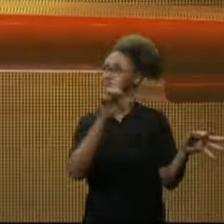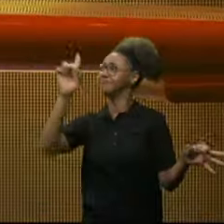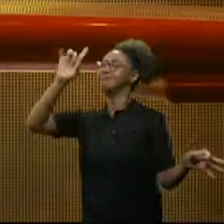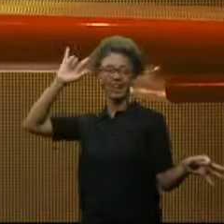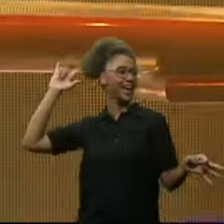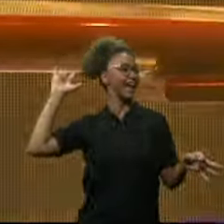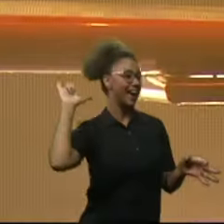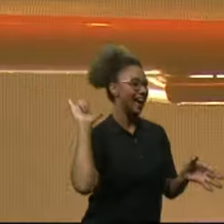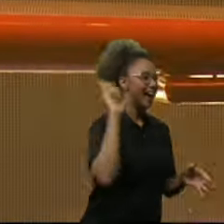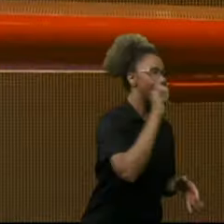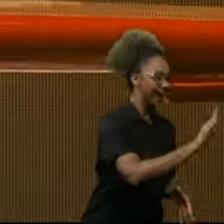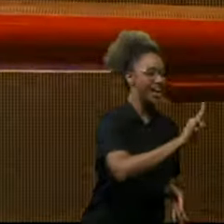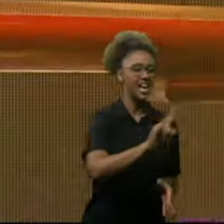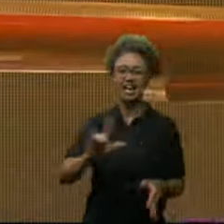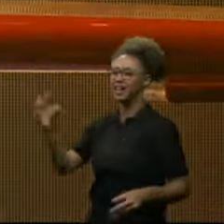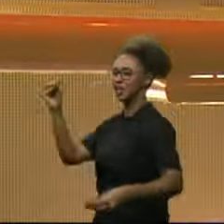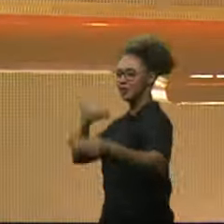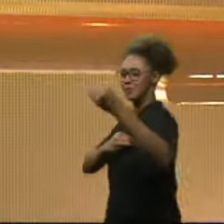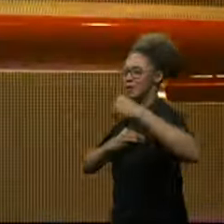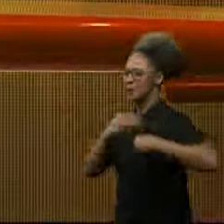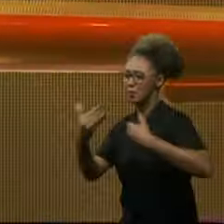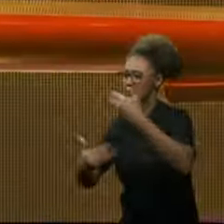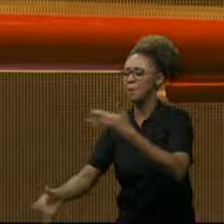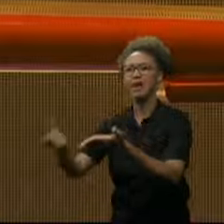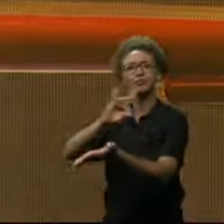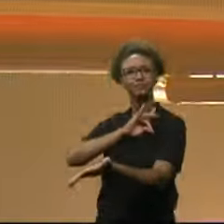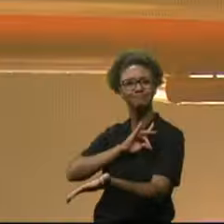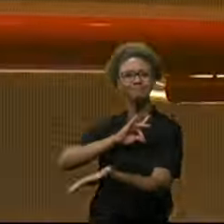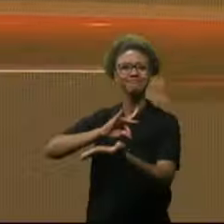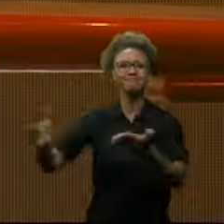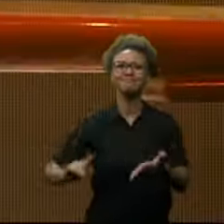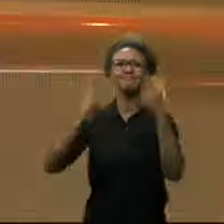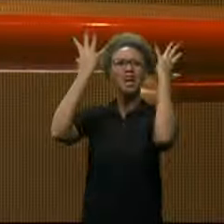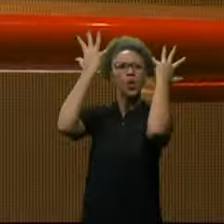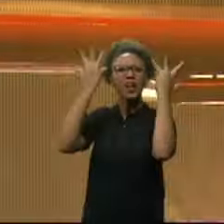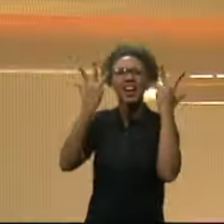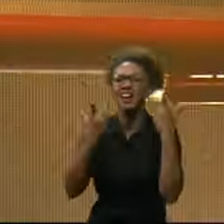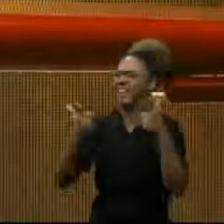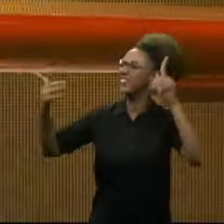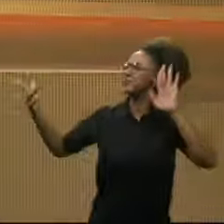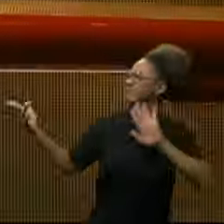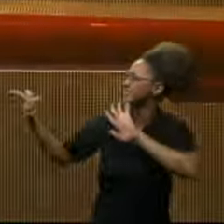ti são erro já morreram e